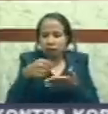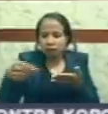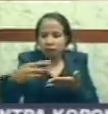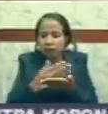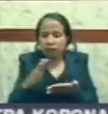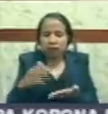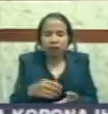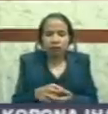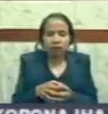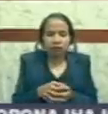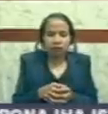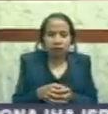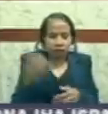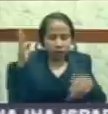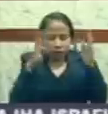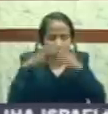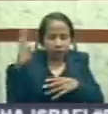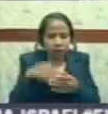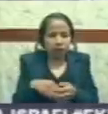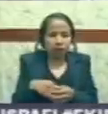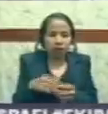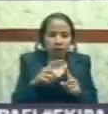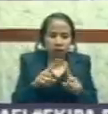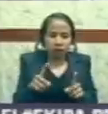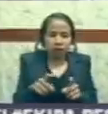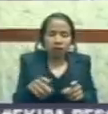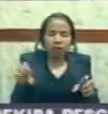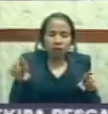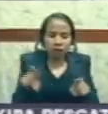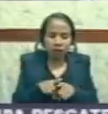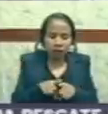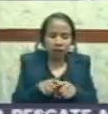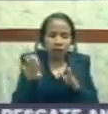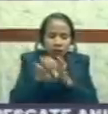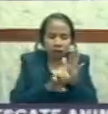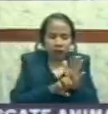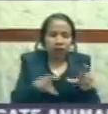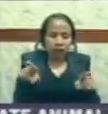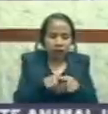keta. Mas problema mak idene nudar estado, nudar governante ne.